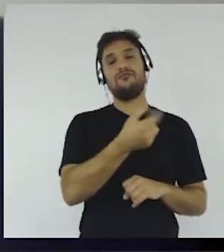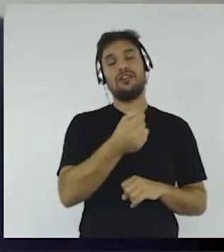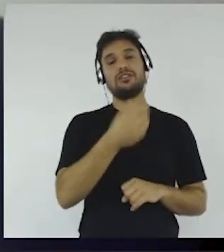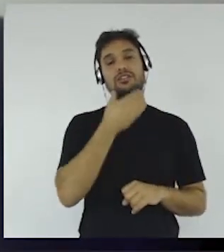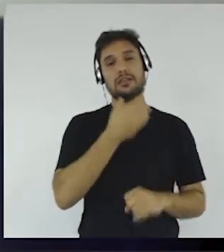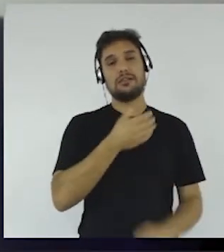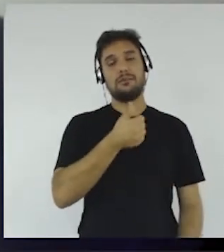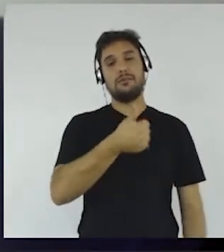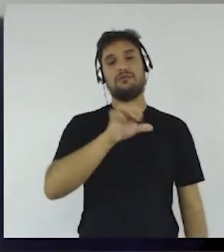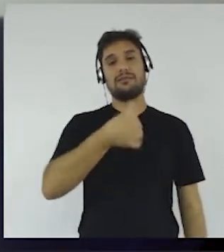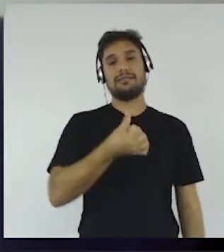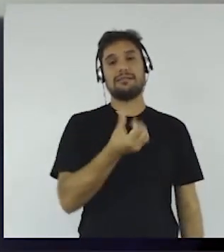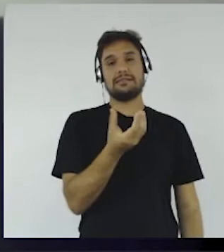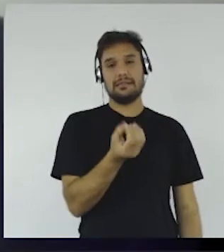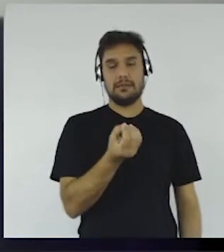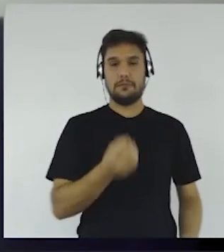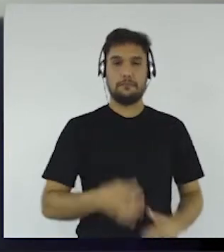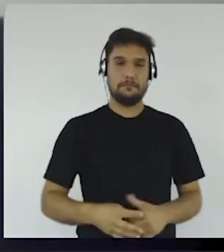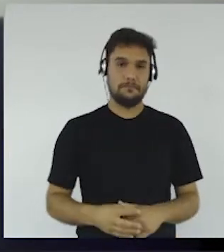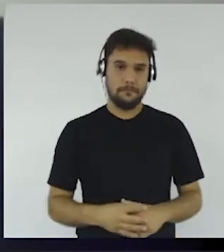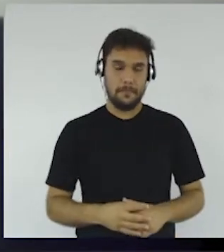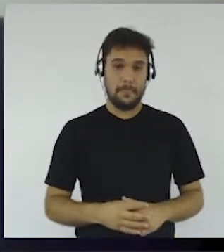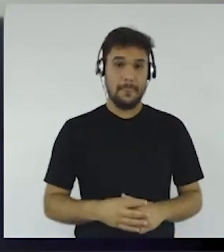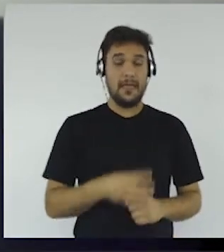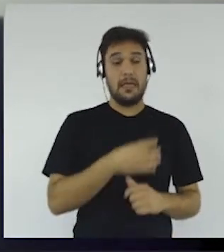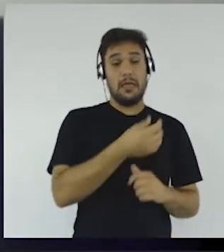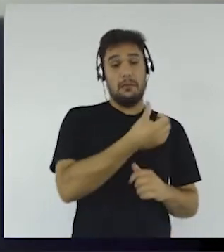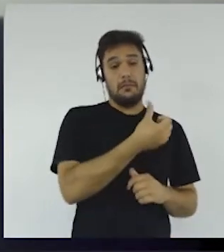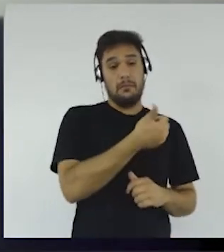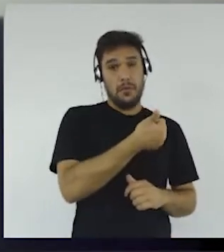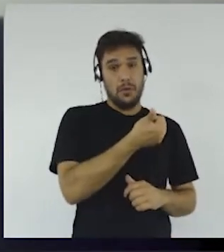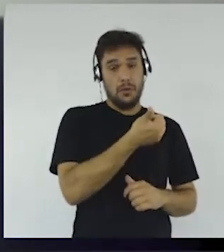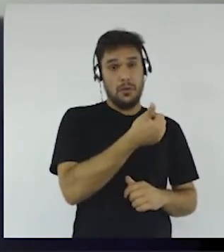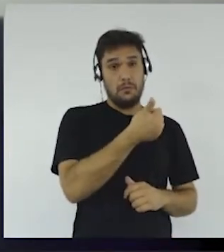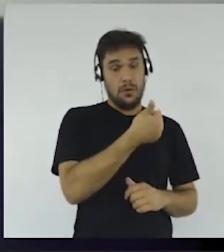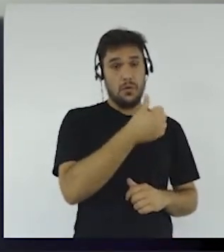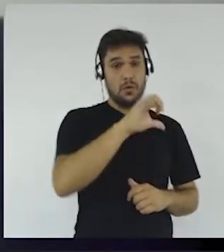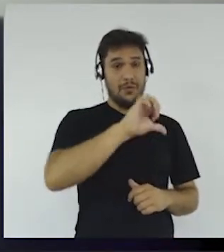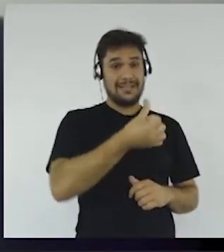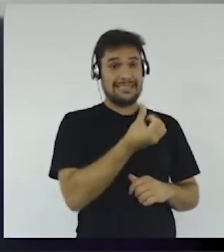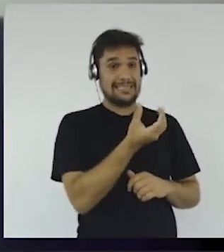de 1960. De 1960 até